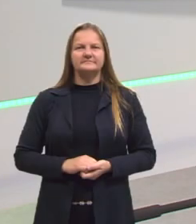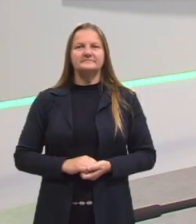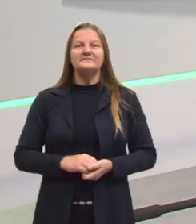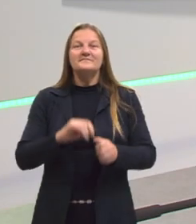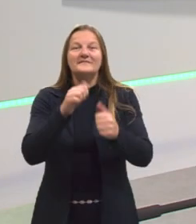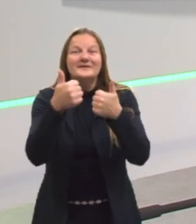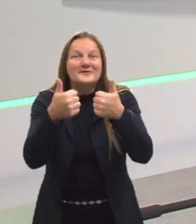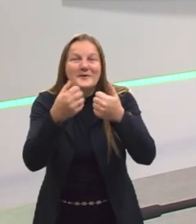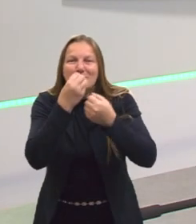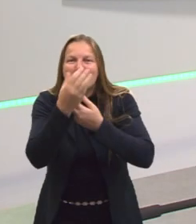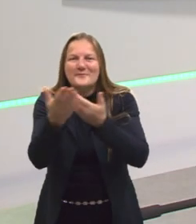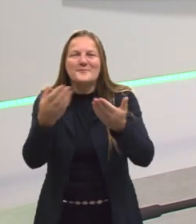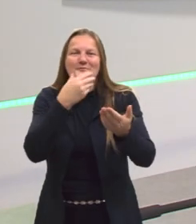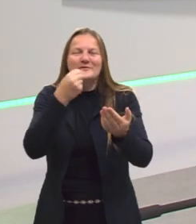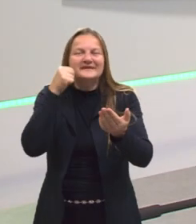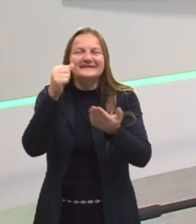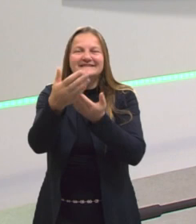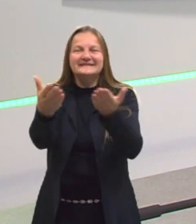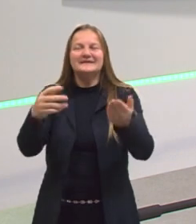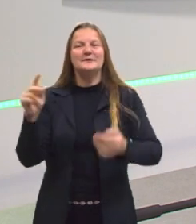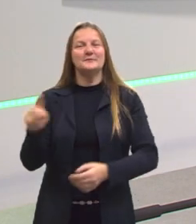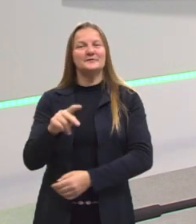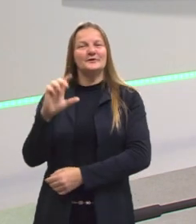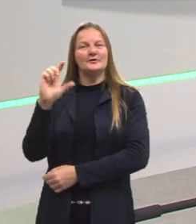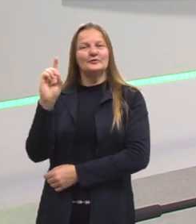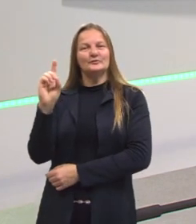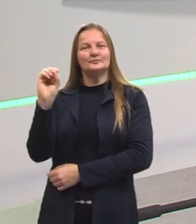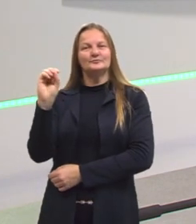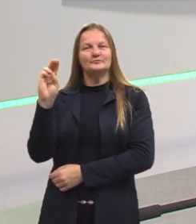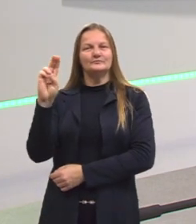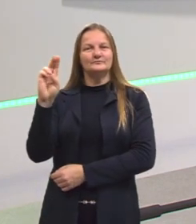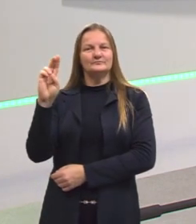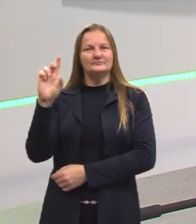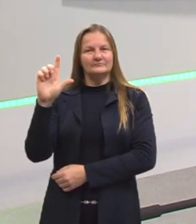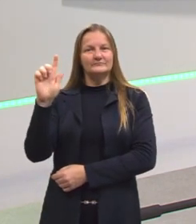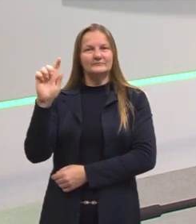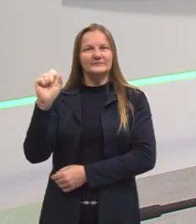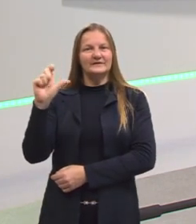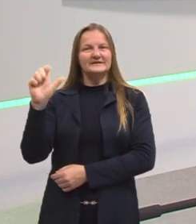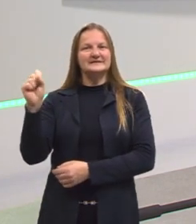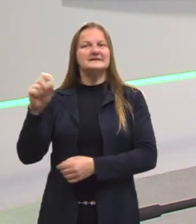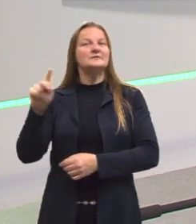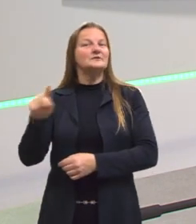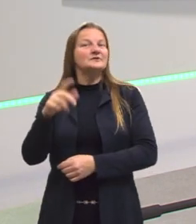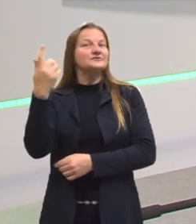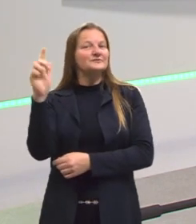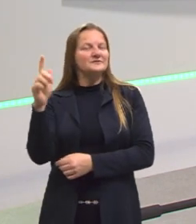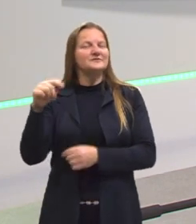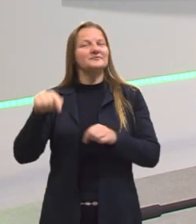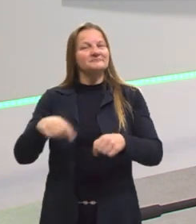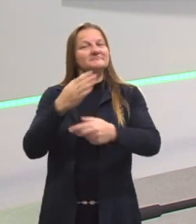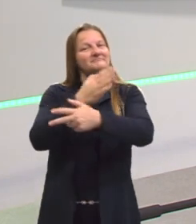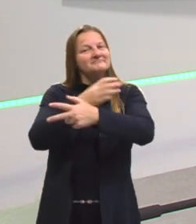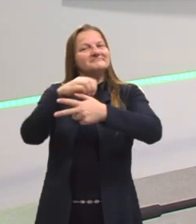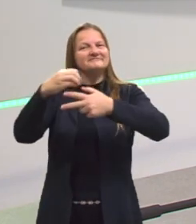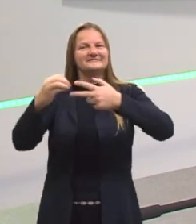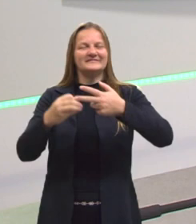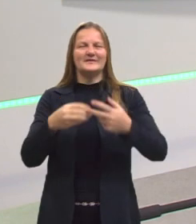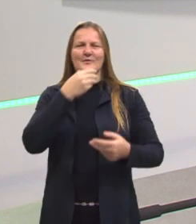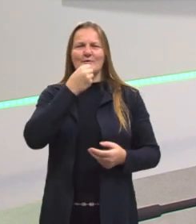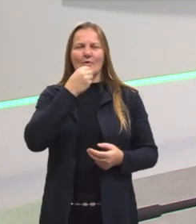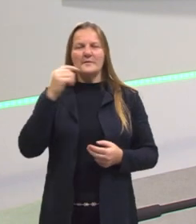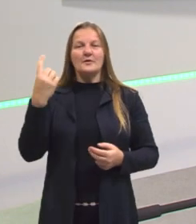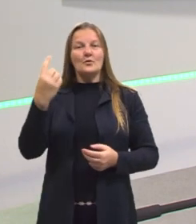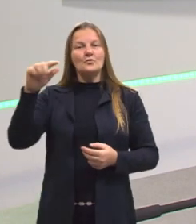tudo bom meninos e meninas professor Douglas o professor de geografia do Norte curso do pré-enem certo sou um